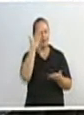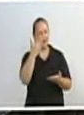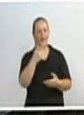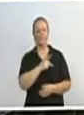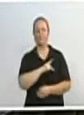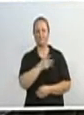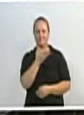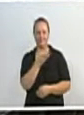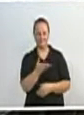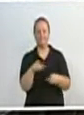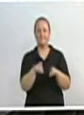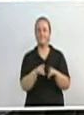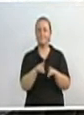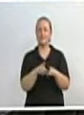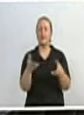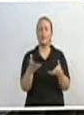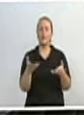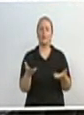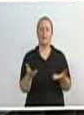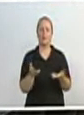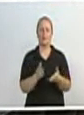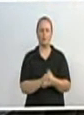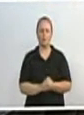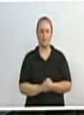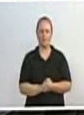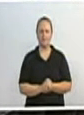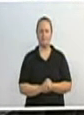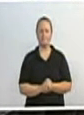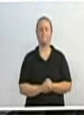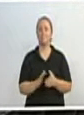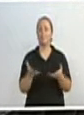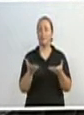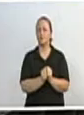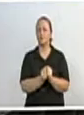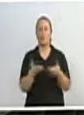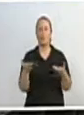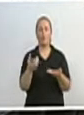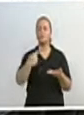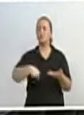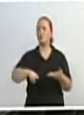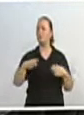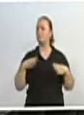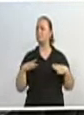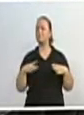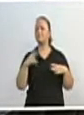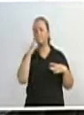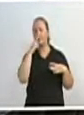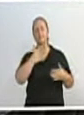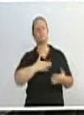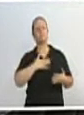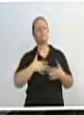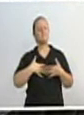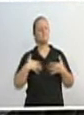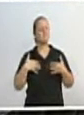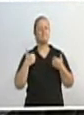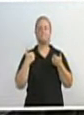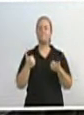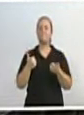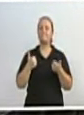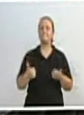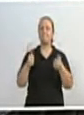objetivo, com certeza nós vamos conseguir, talvez no futuro até estarmos aprovando emendas a esse estatuto para qualificá-lo ainda